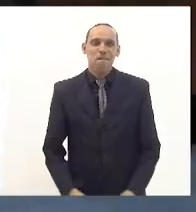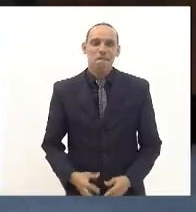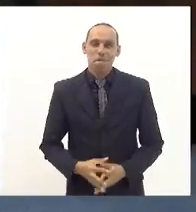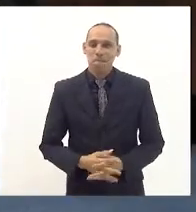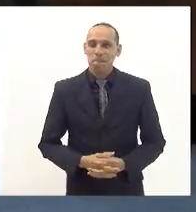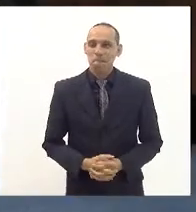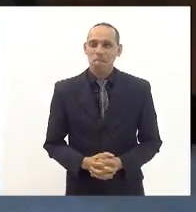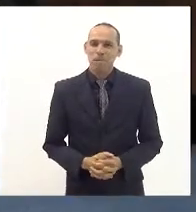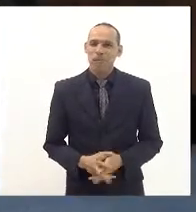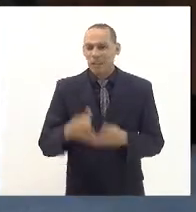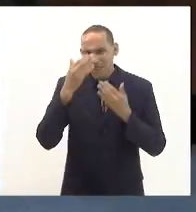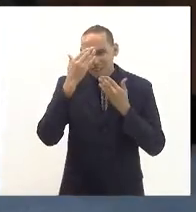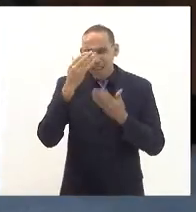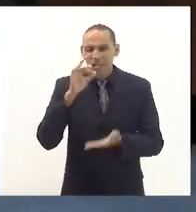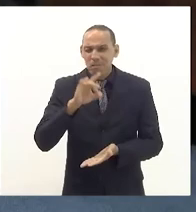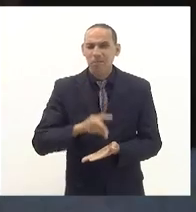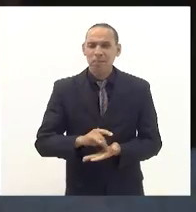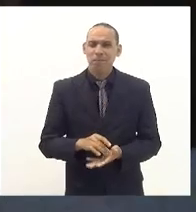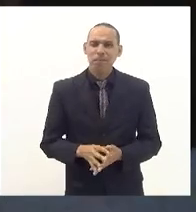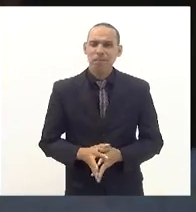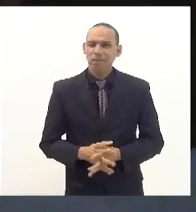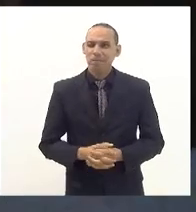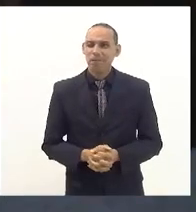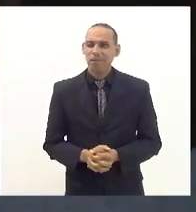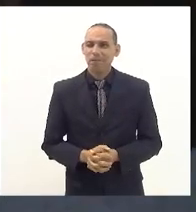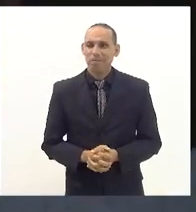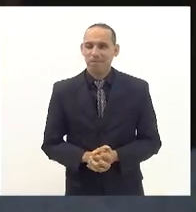é muito obrigado mesmo surpresa